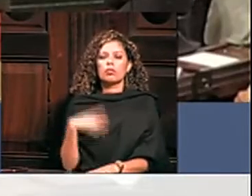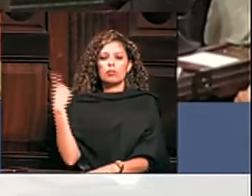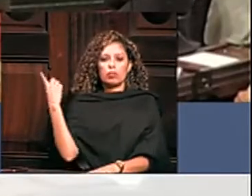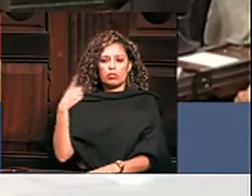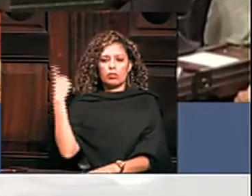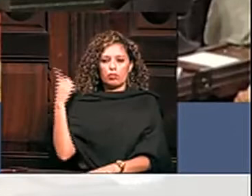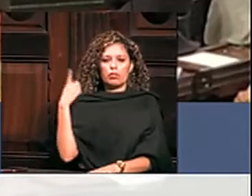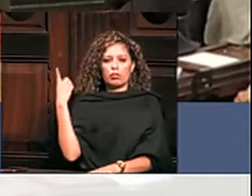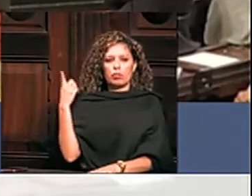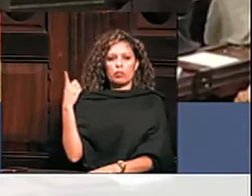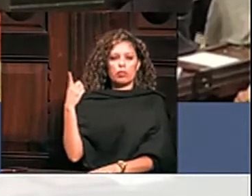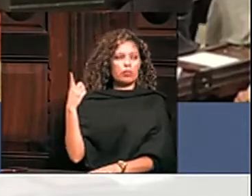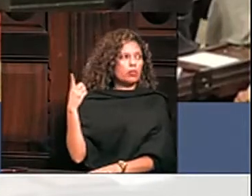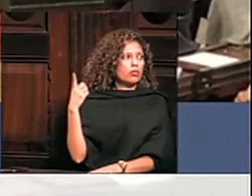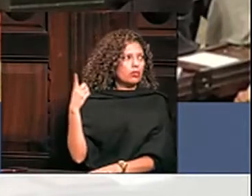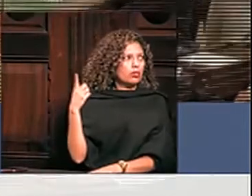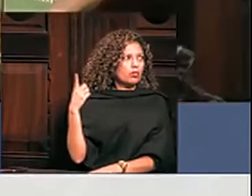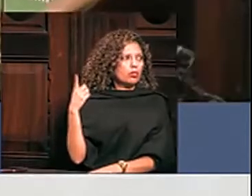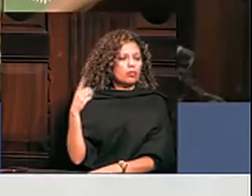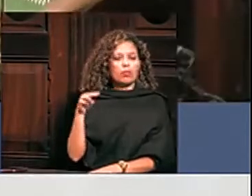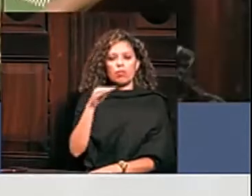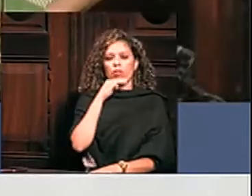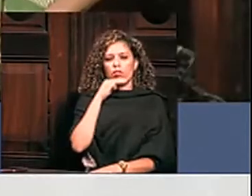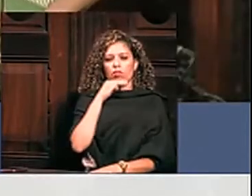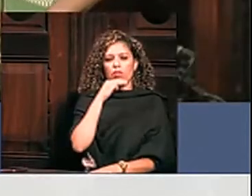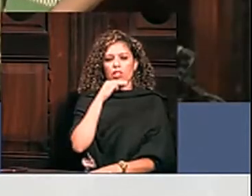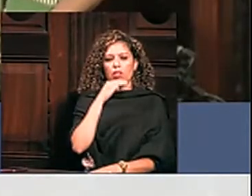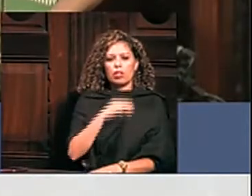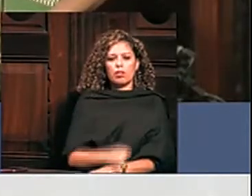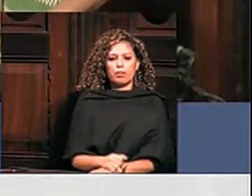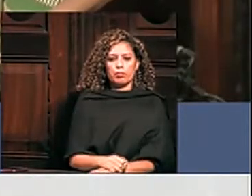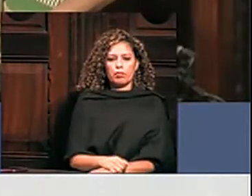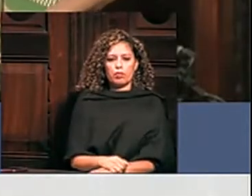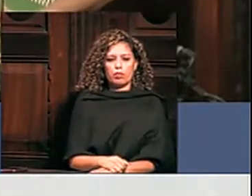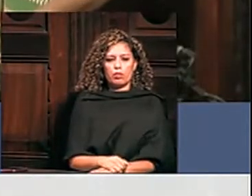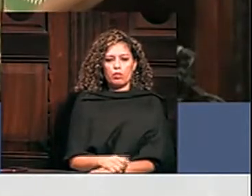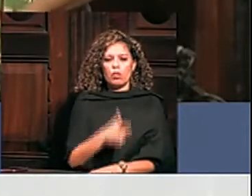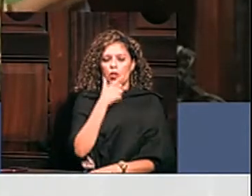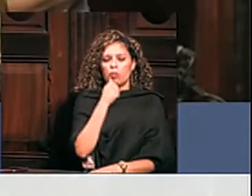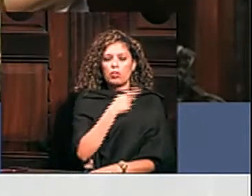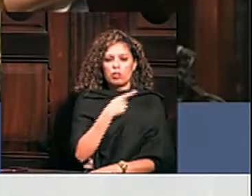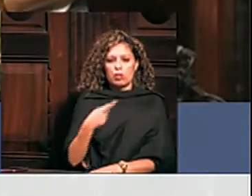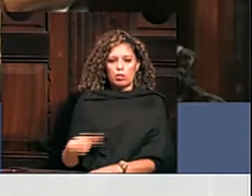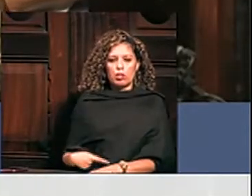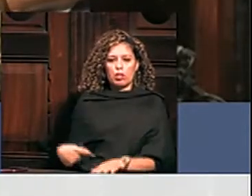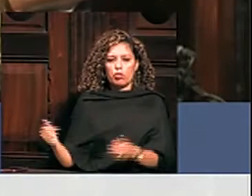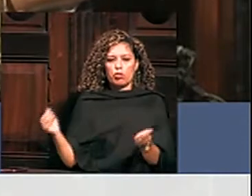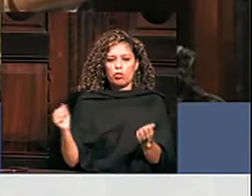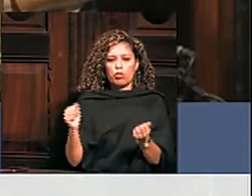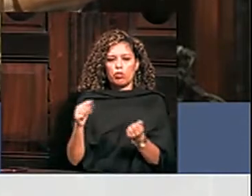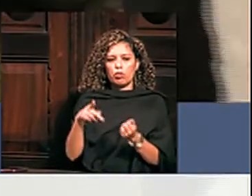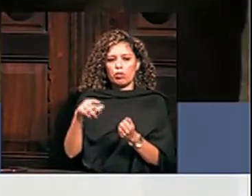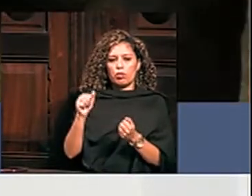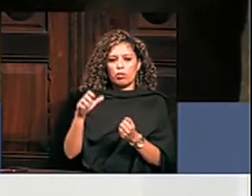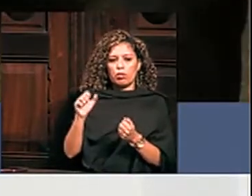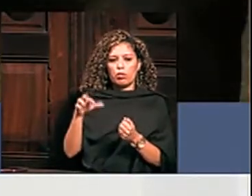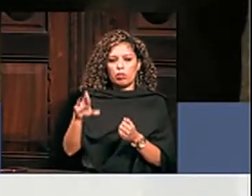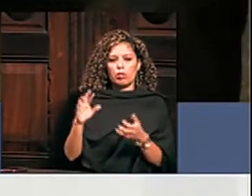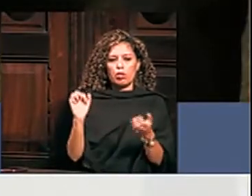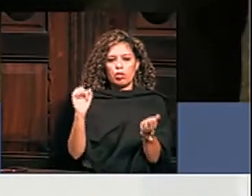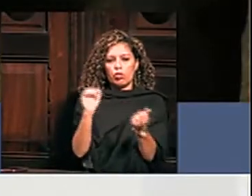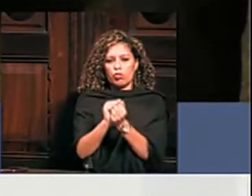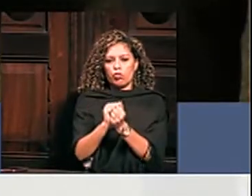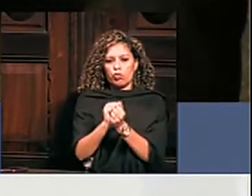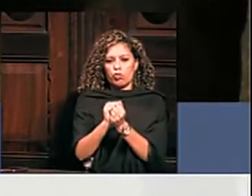Deputado Gustavo Tutuca, deputado Chiquinho da Mangueira. Senhor presidente, parecer é